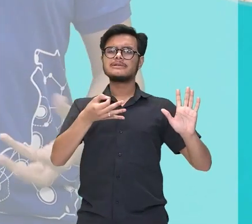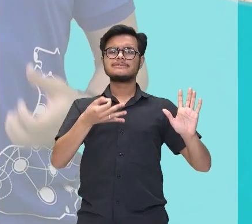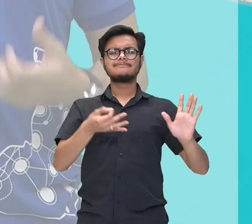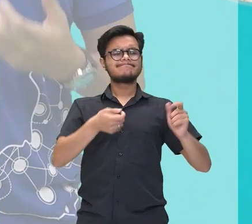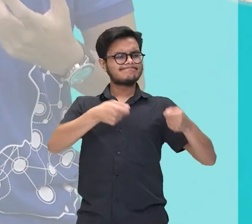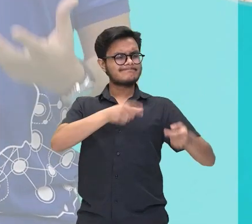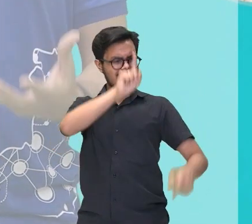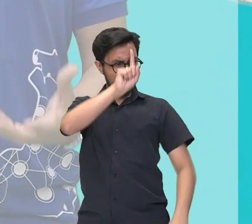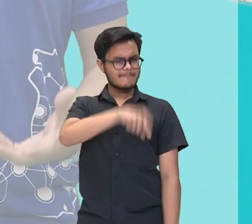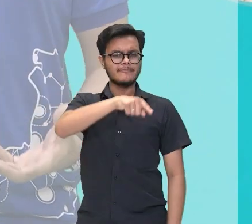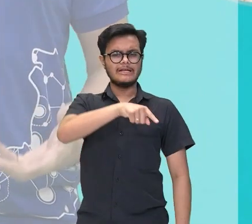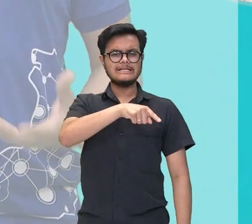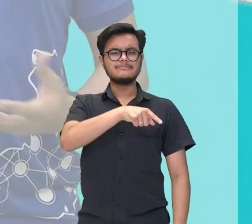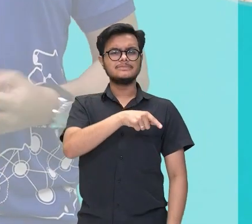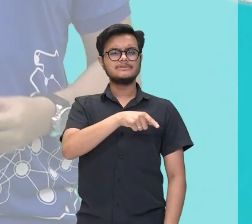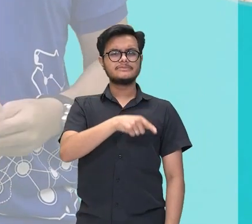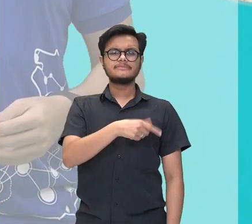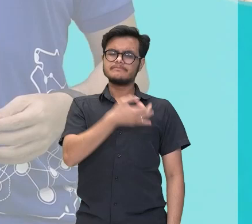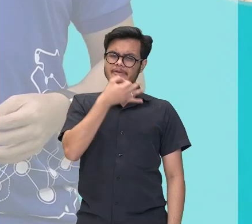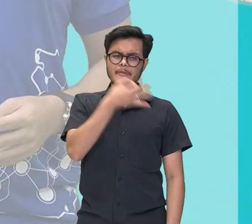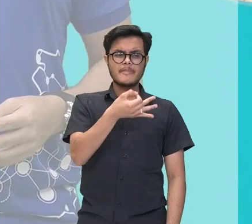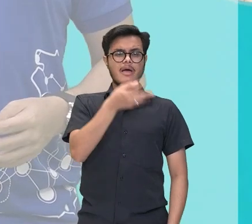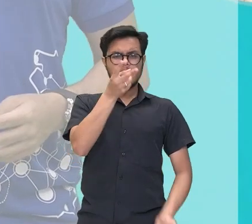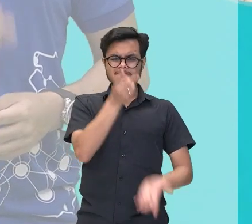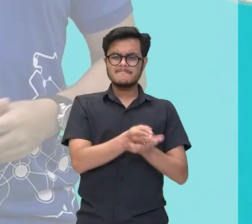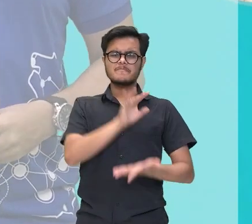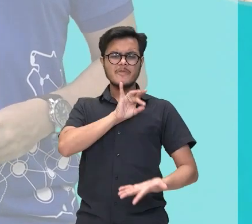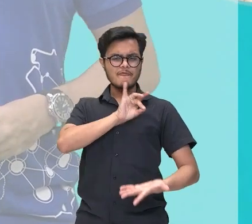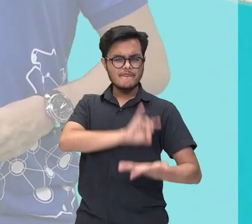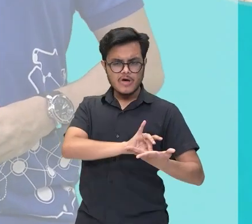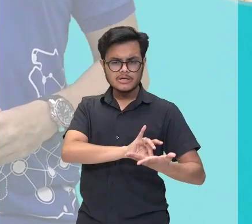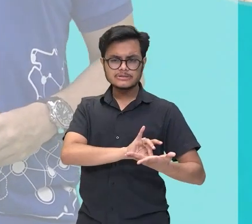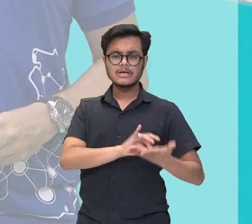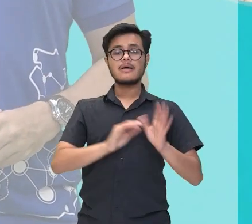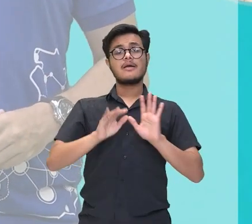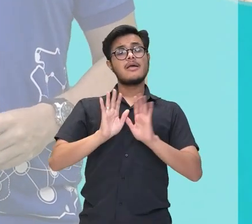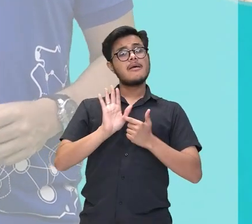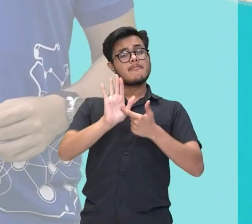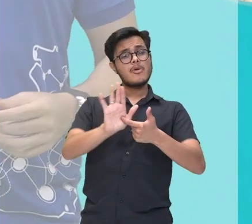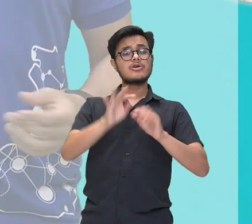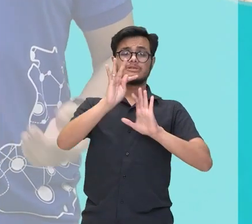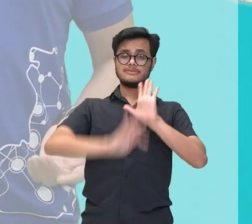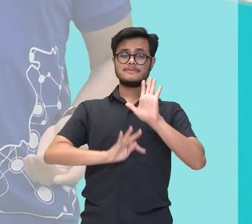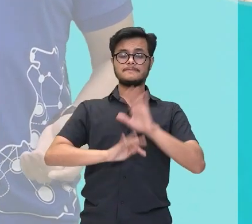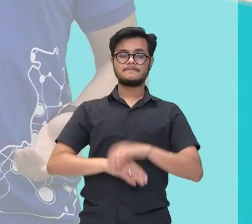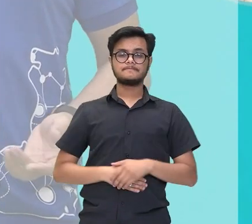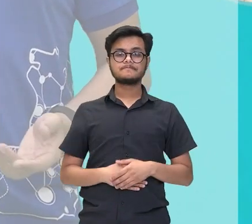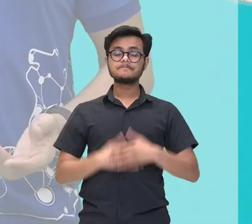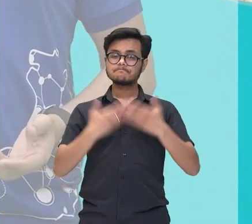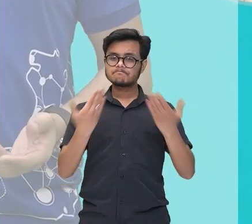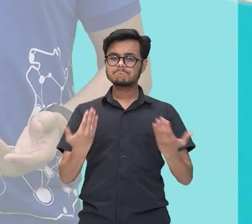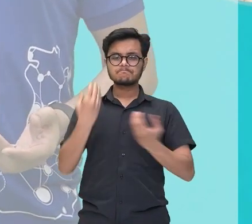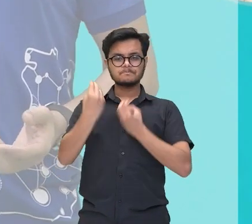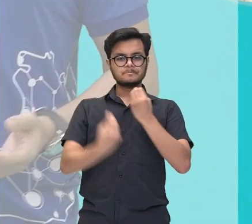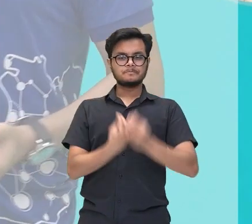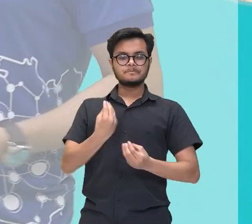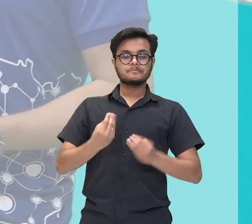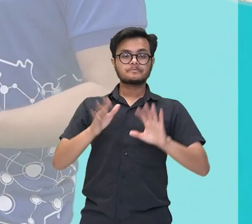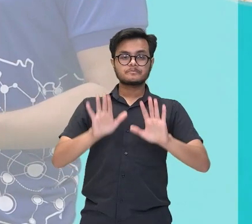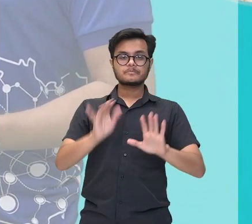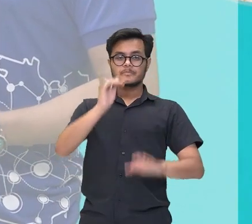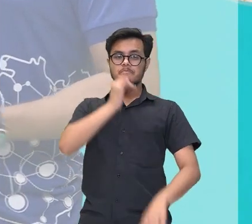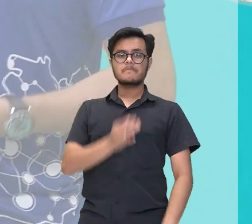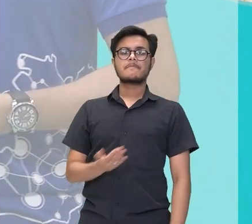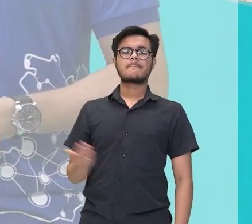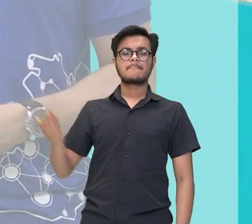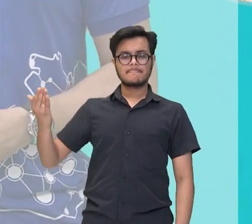conciso, coerente naquelas informações que eu estou apresentando ali no meu documento. E para que isso aconteça, nós trazemos para